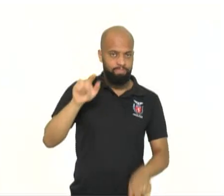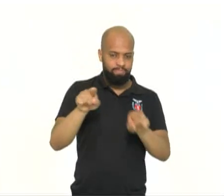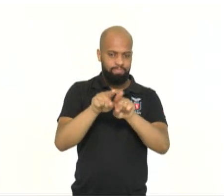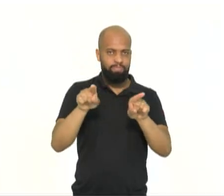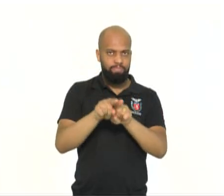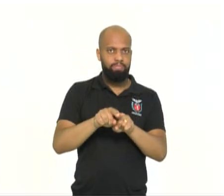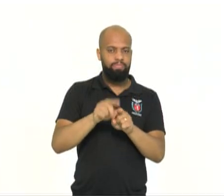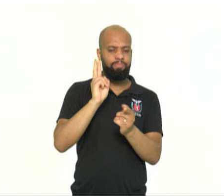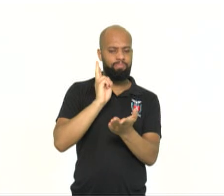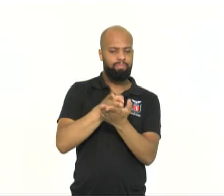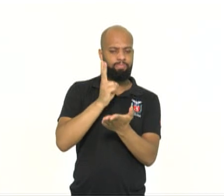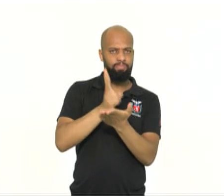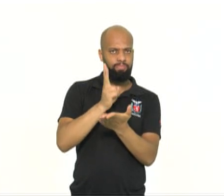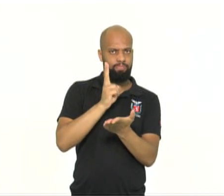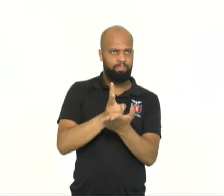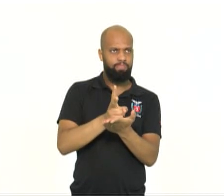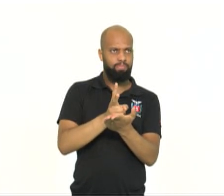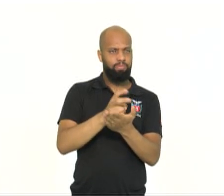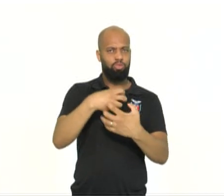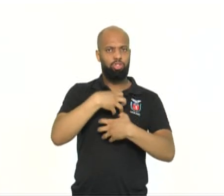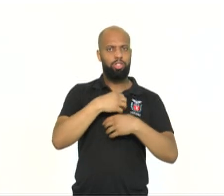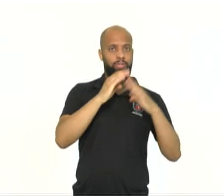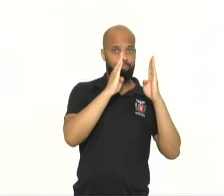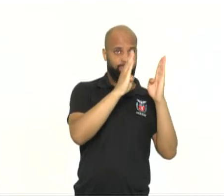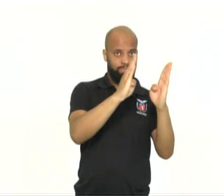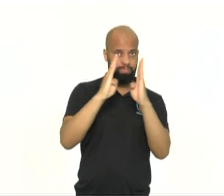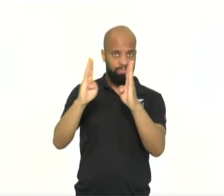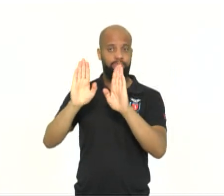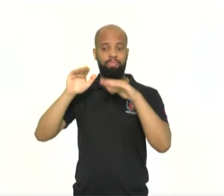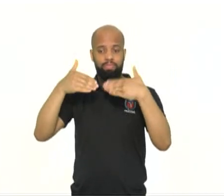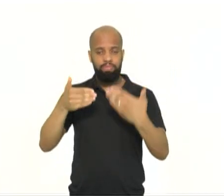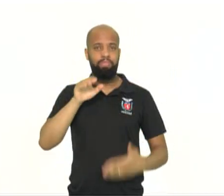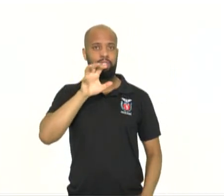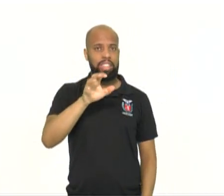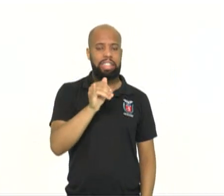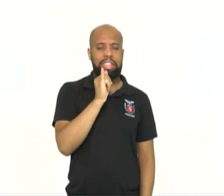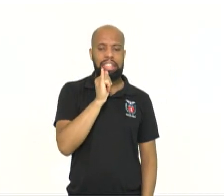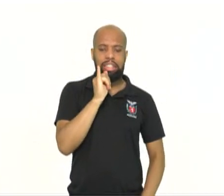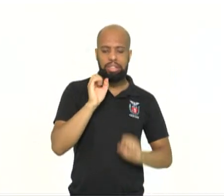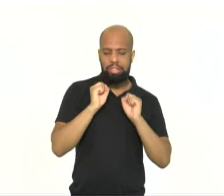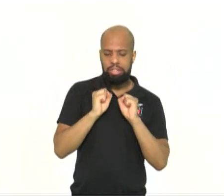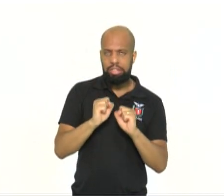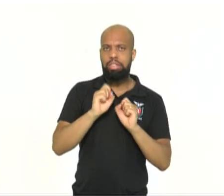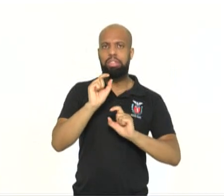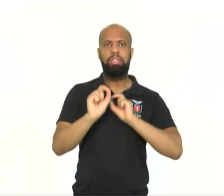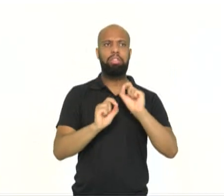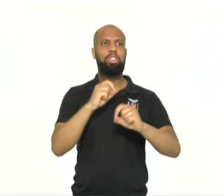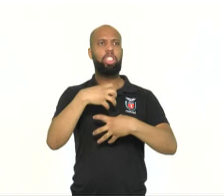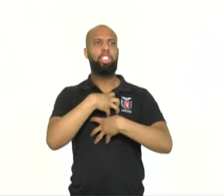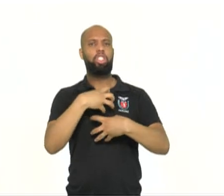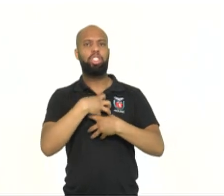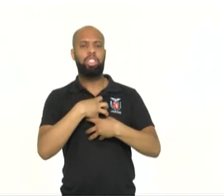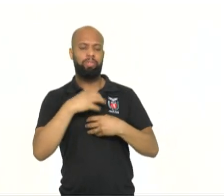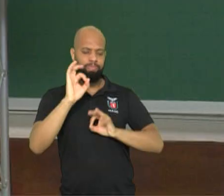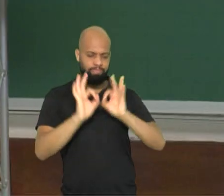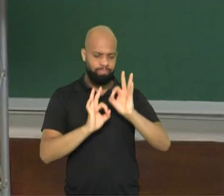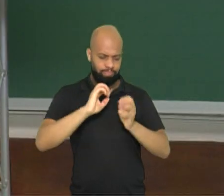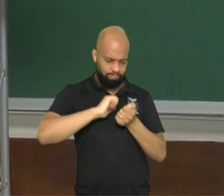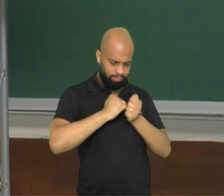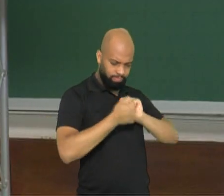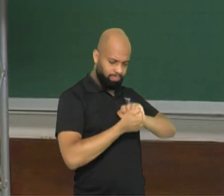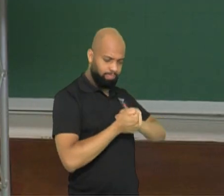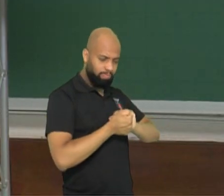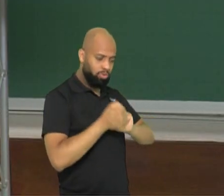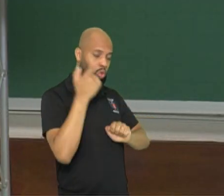isso é periódico. Então esse exemplo, né, pode ser feito uma modelagem matemática, ou seja, eu